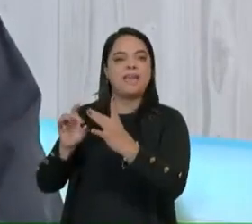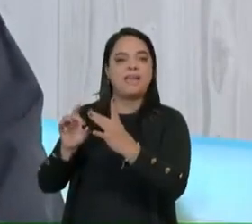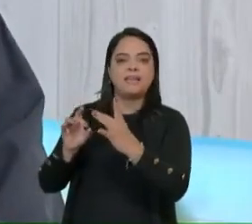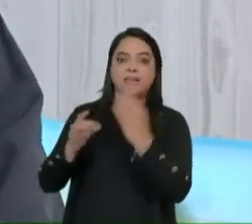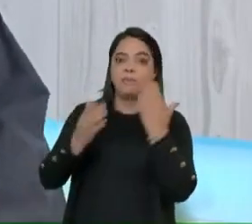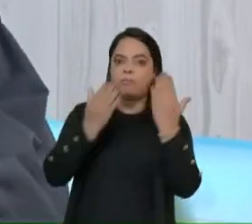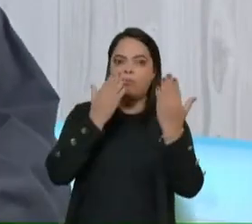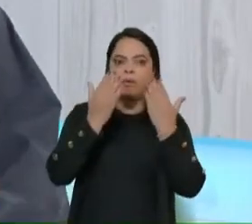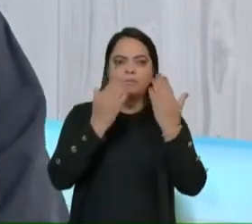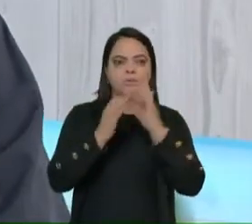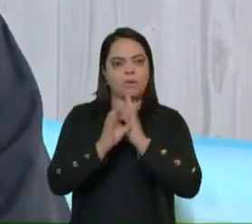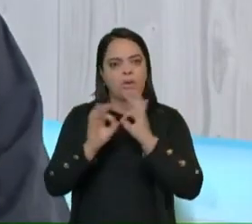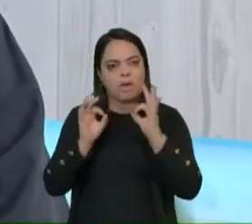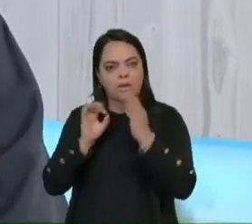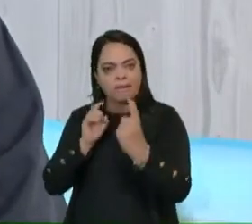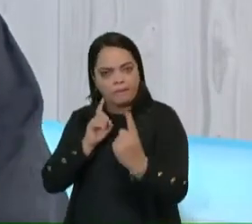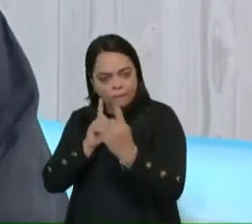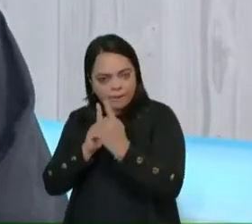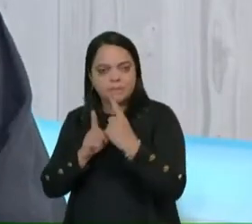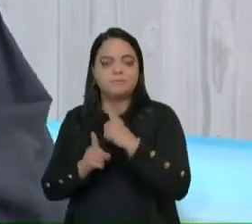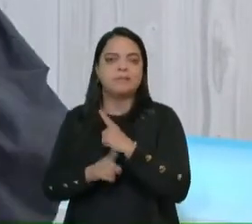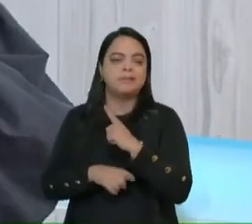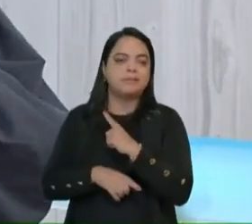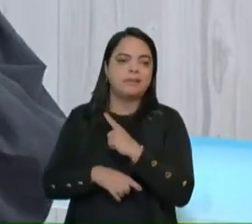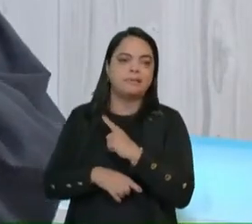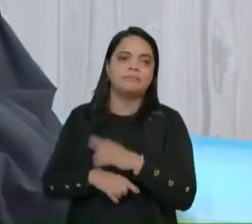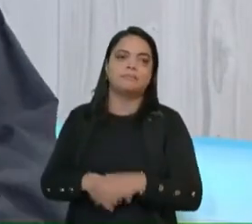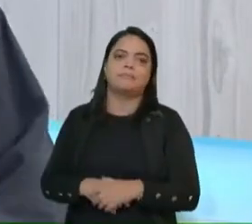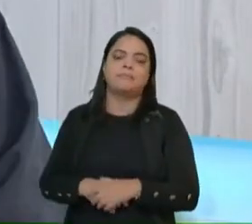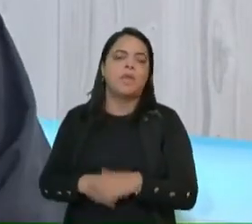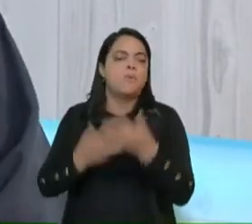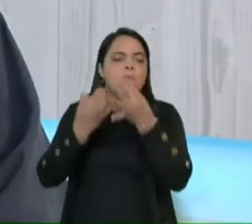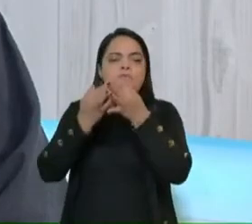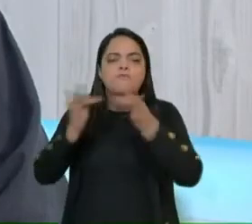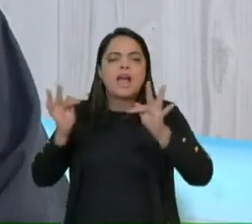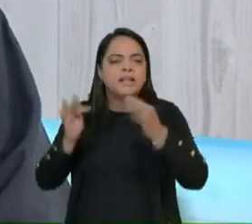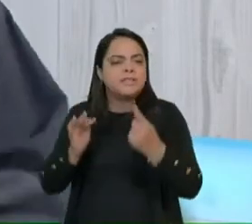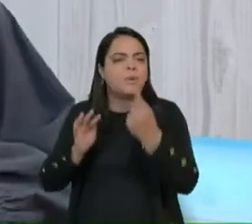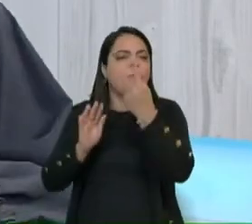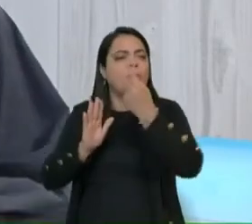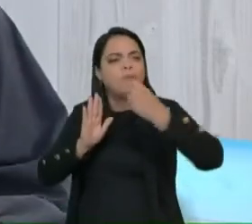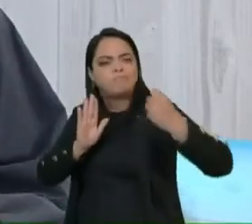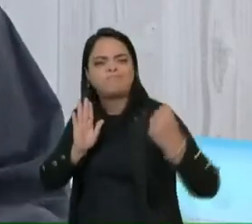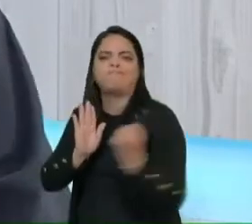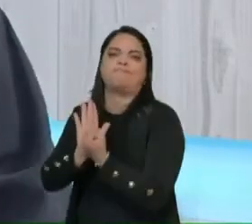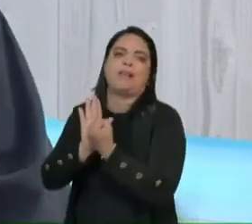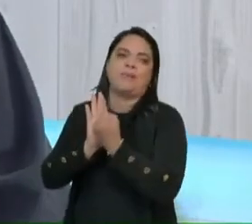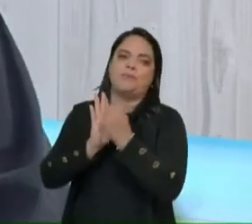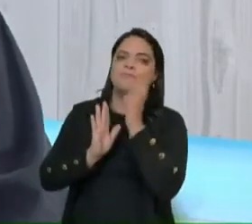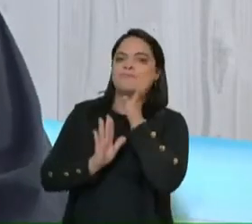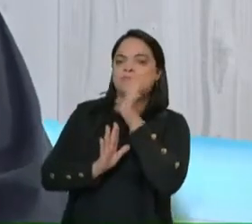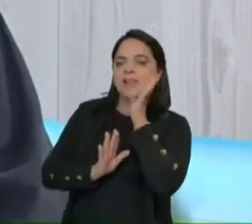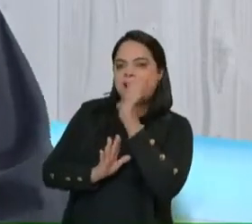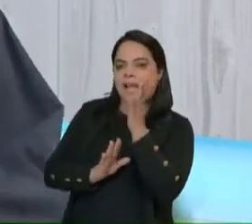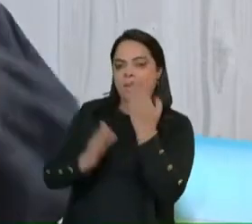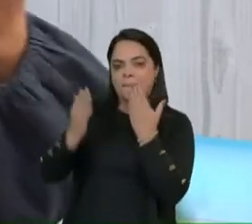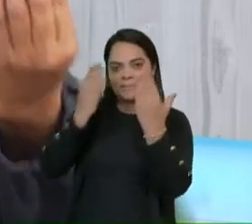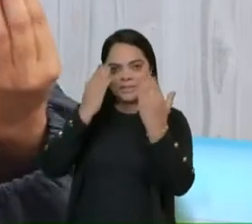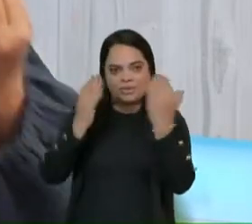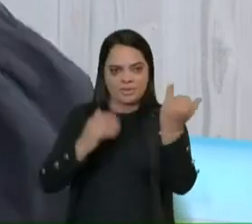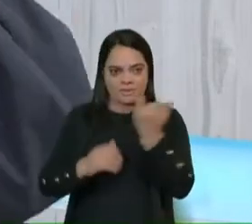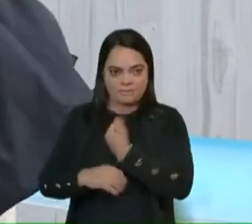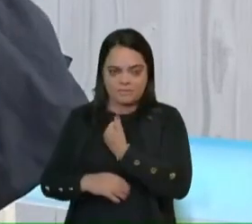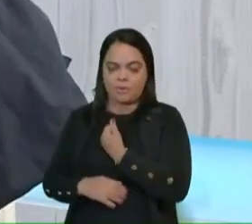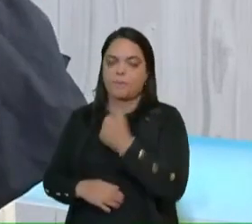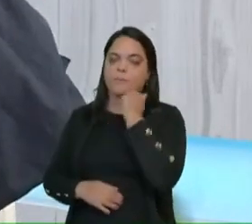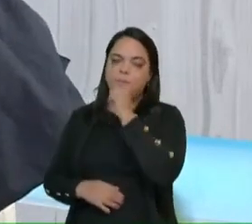psicólogas com os atendimentos que elas têm né mas teve uma frase que que foi muito legal ouvir da psicóloga né que uma